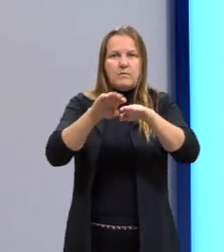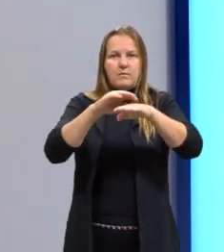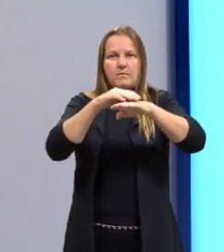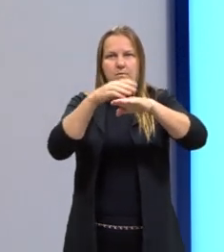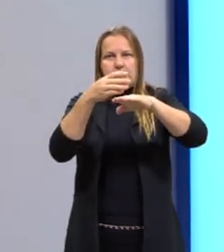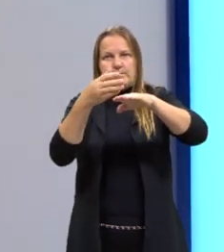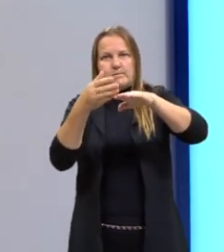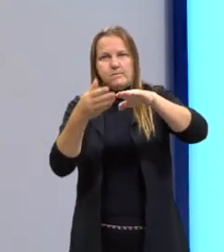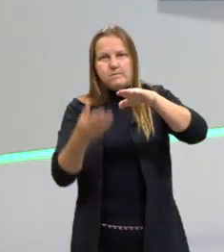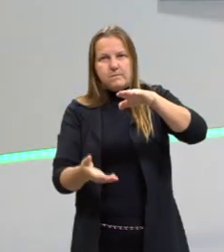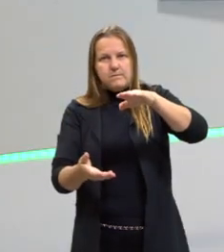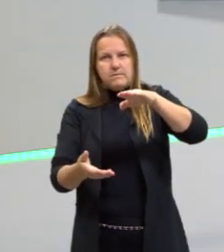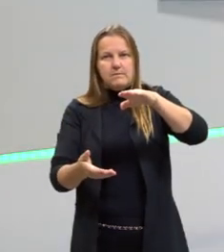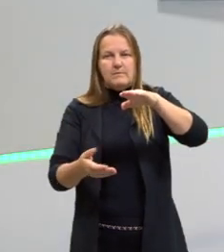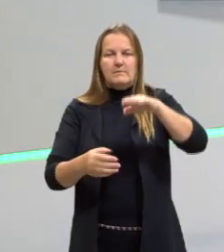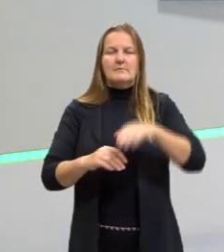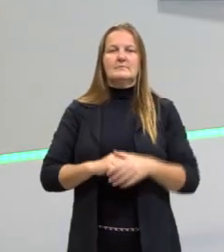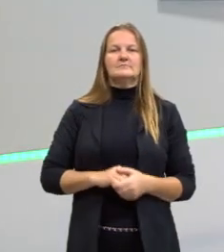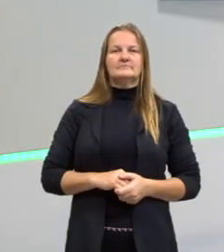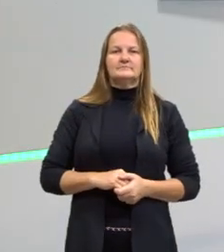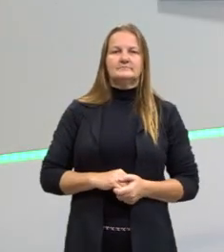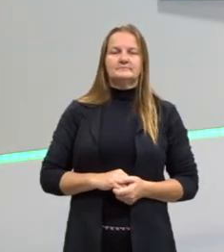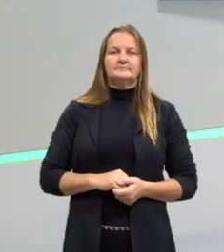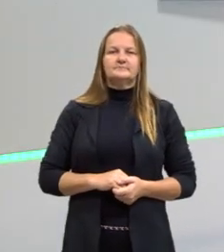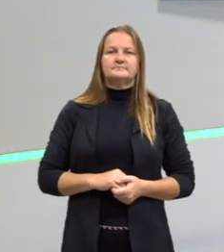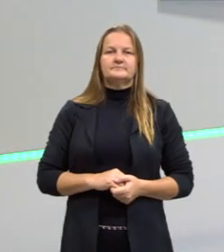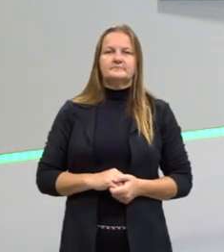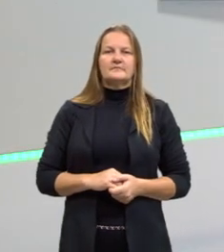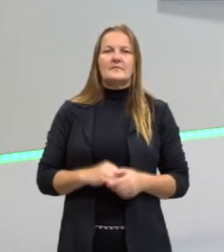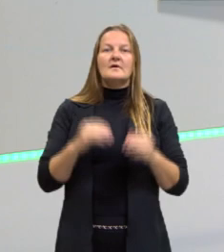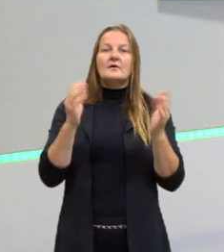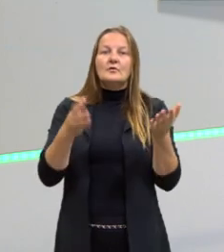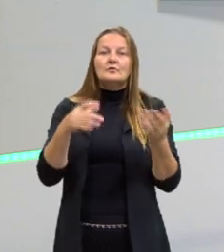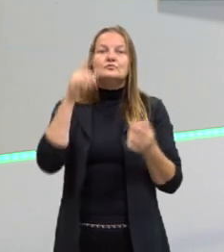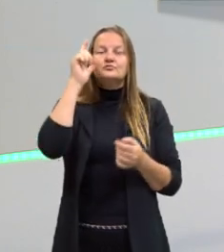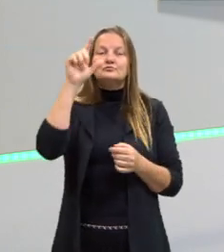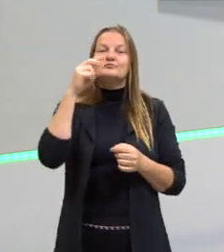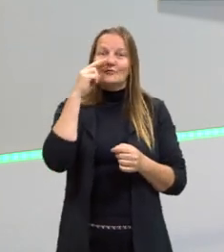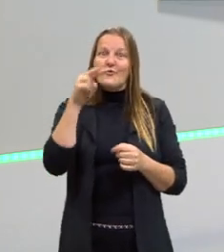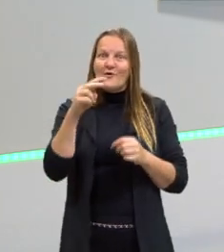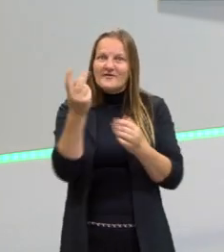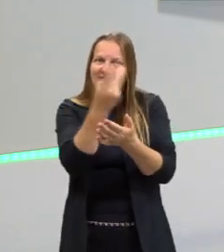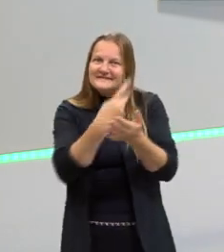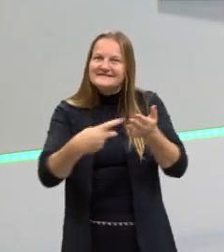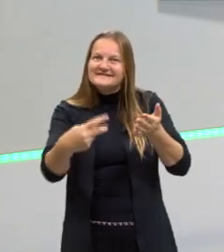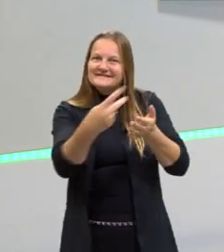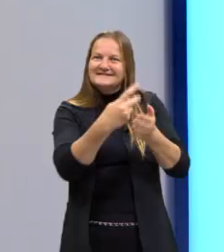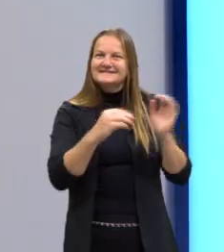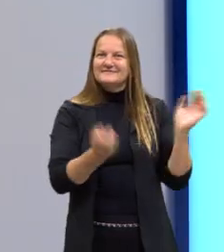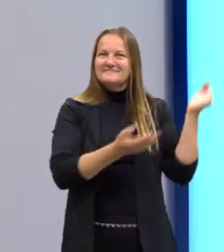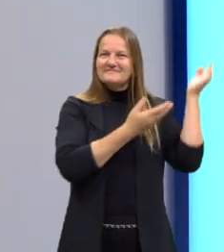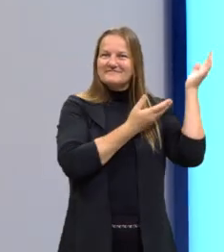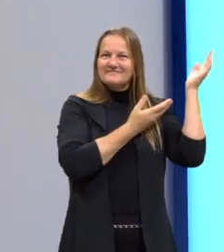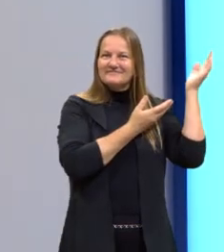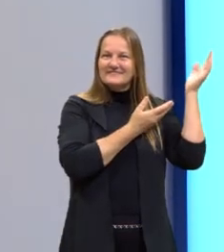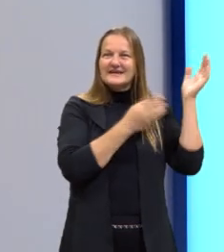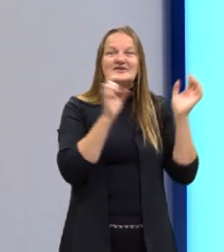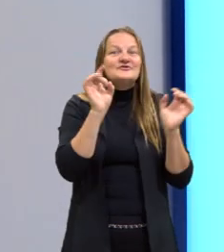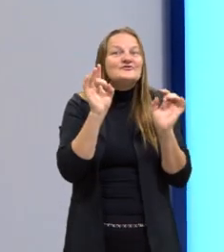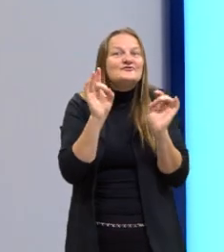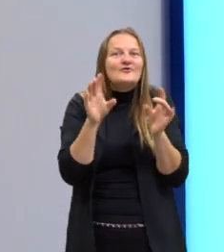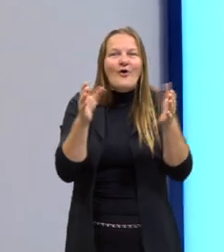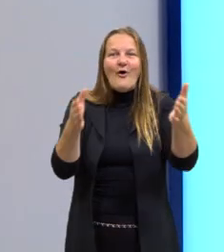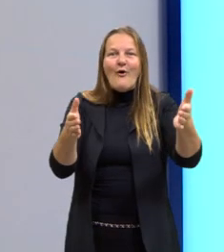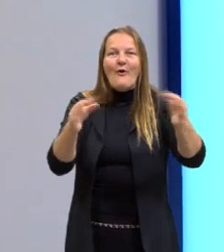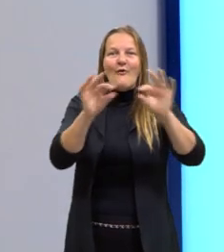estivesse parada é bom a gente vai então simplificar esse desenho agora mesmo que agora eu fiz um quadrado eu não